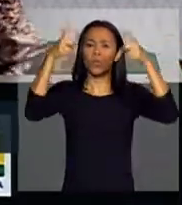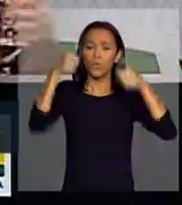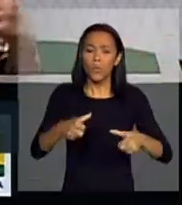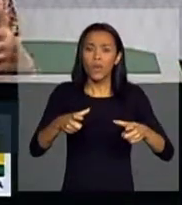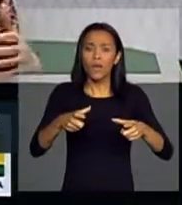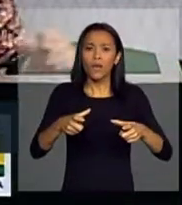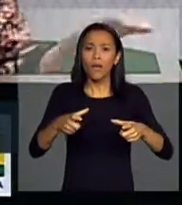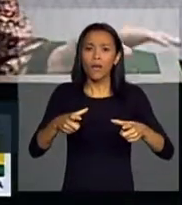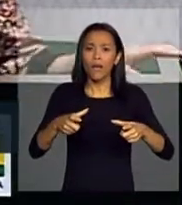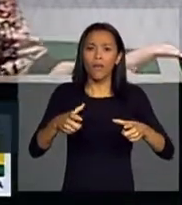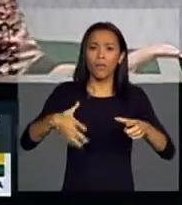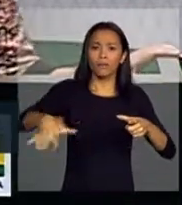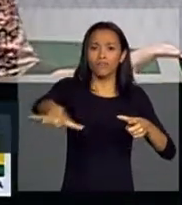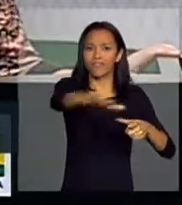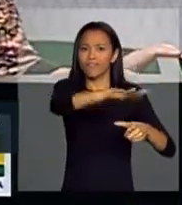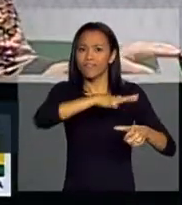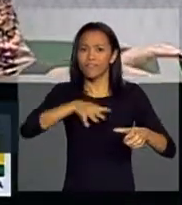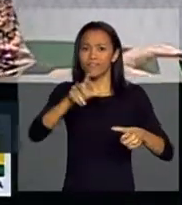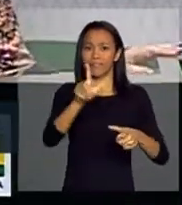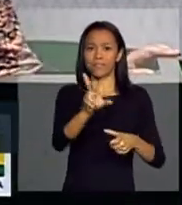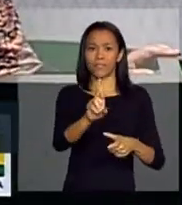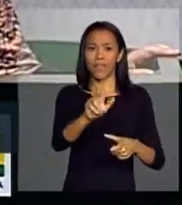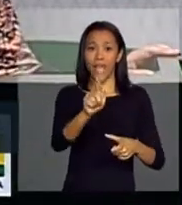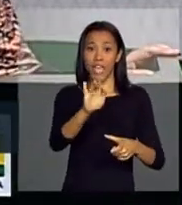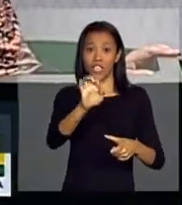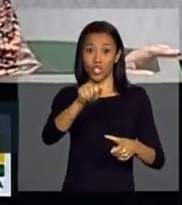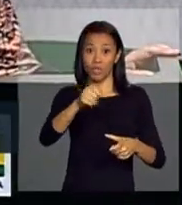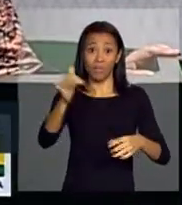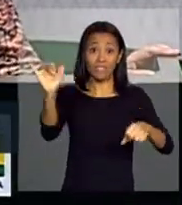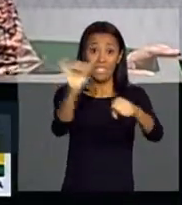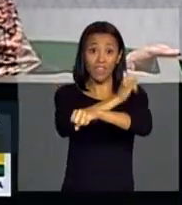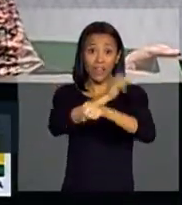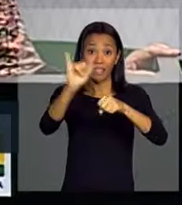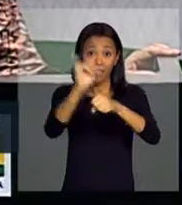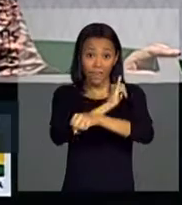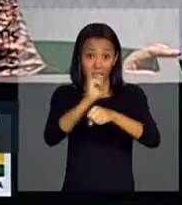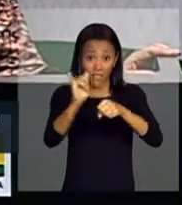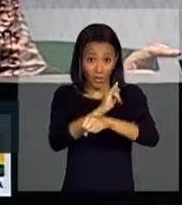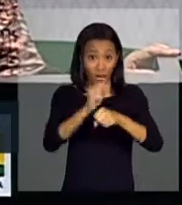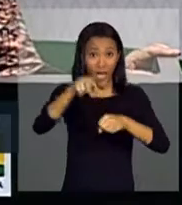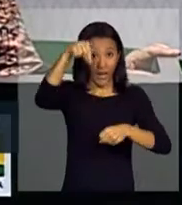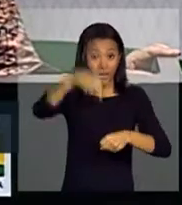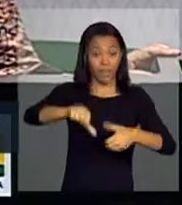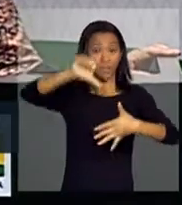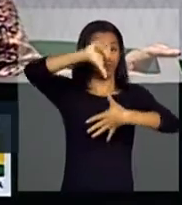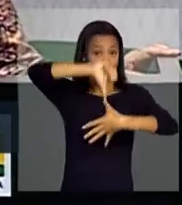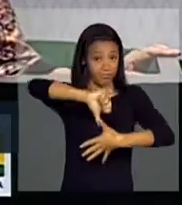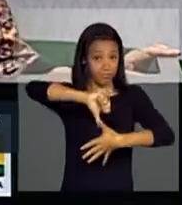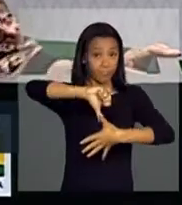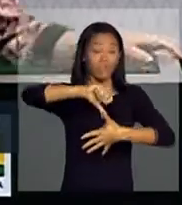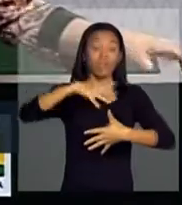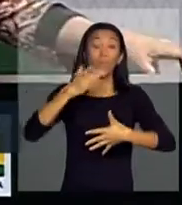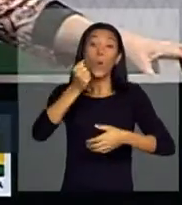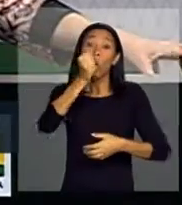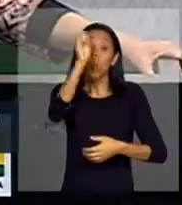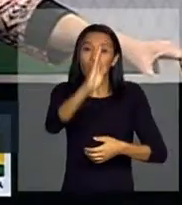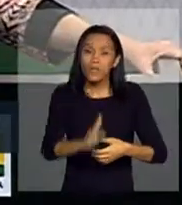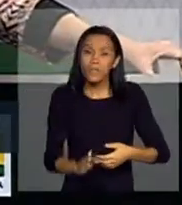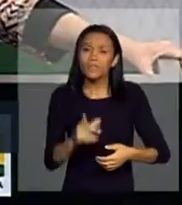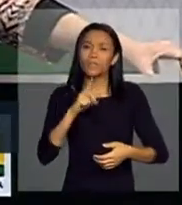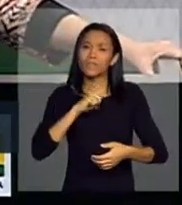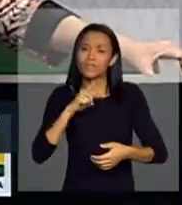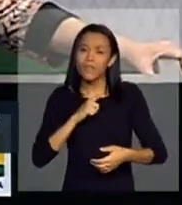muito relevante aqui na América Latina O Brasil possui uma relação de cooperação